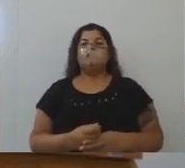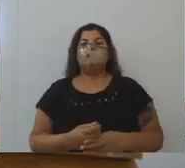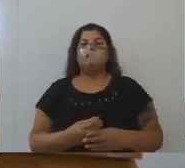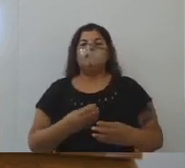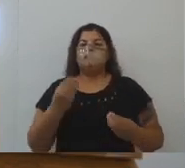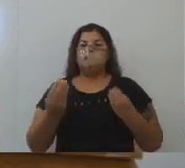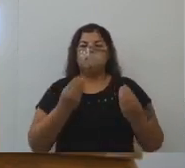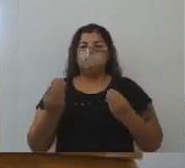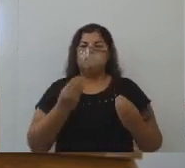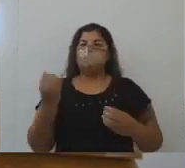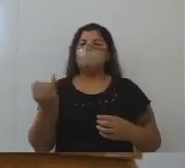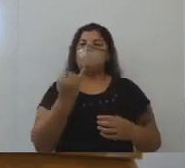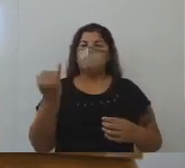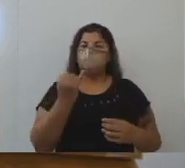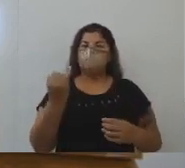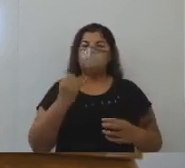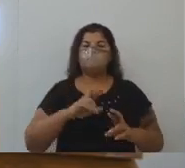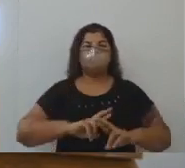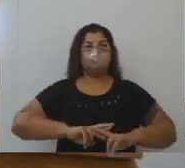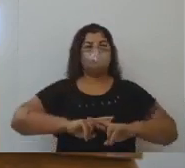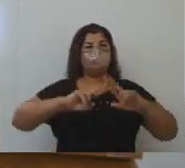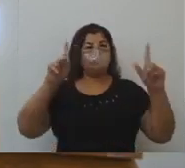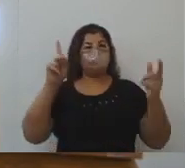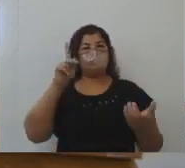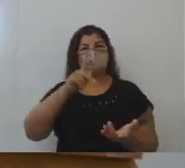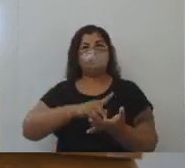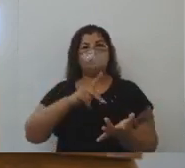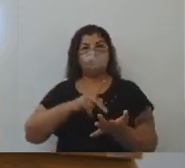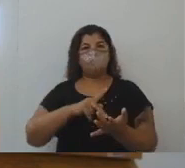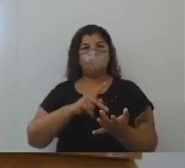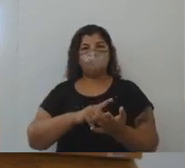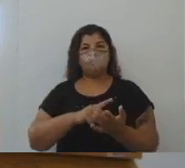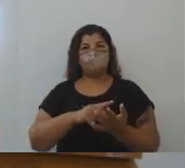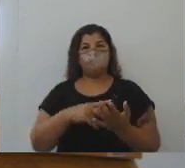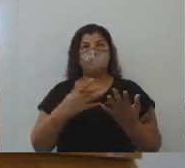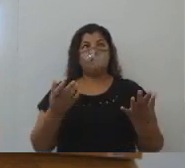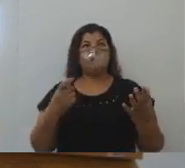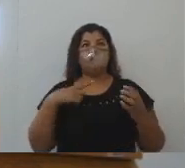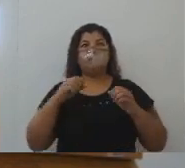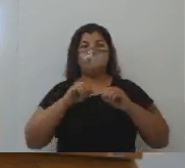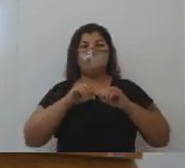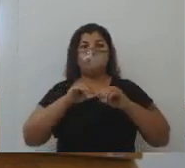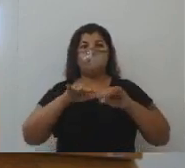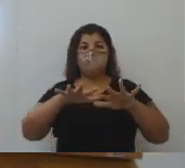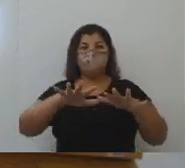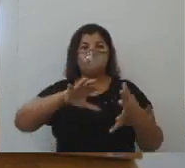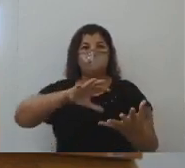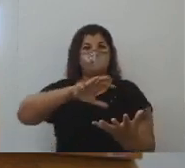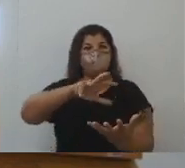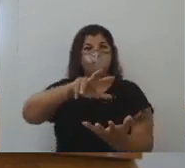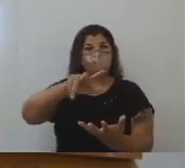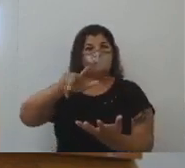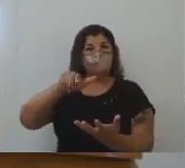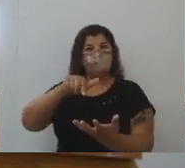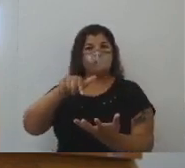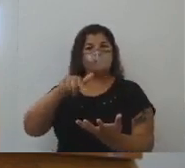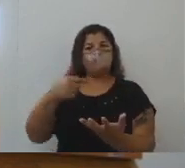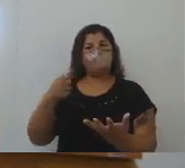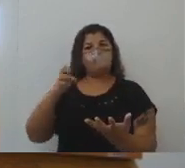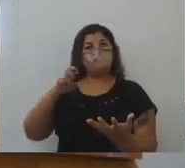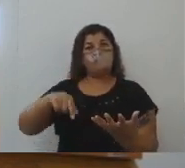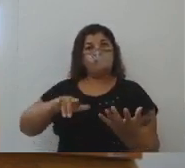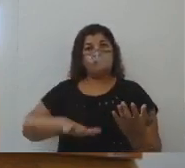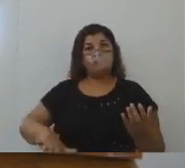da realidade, certo? A primeira coisa que vai acontecer quando a gente chega num estado de pandemia, quando a gente é criança, início